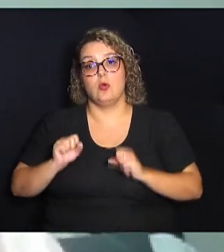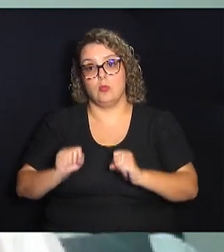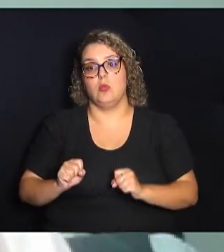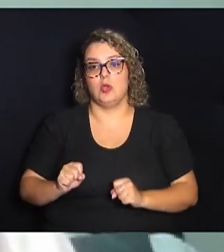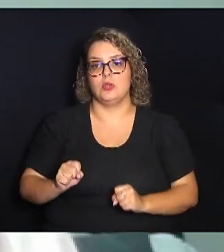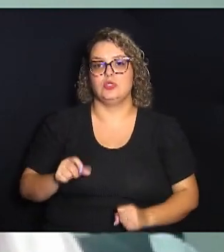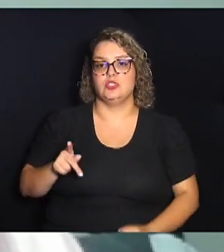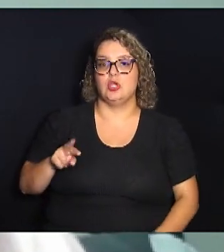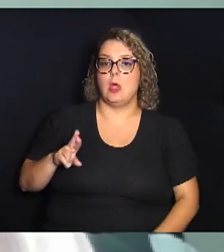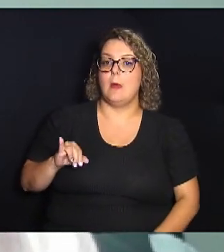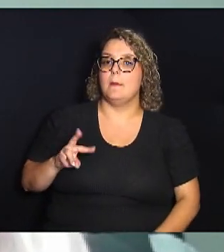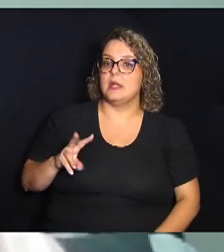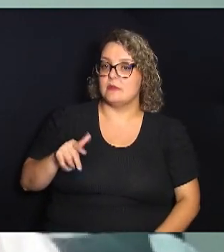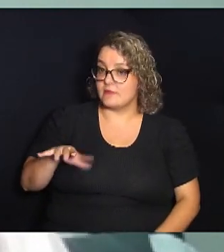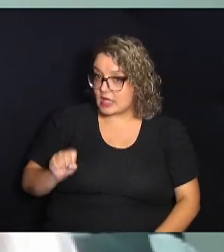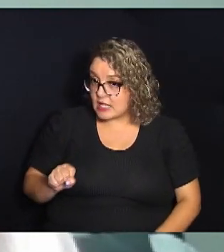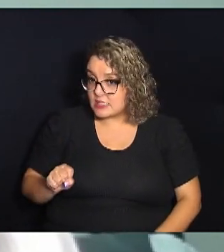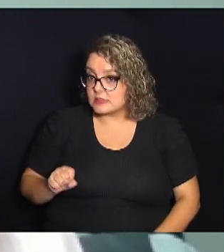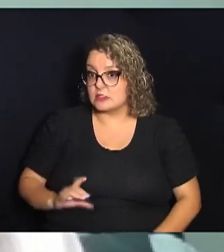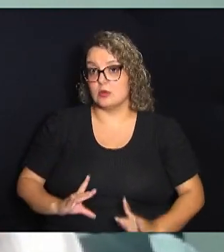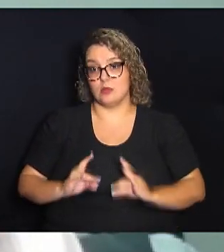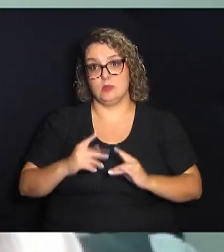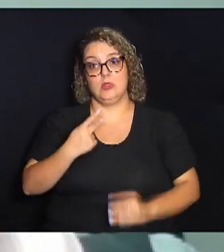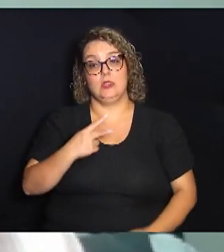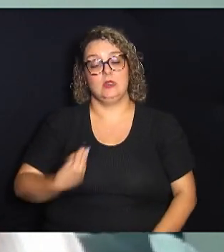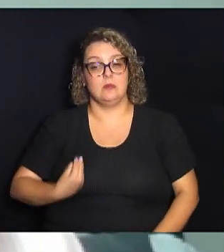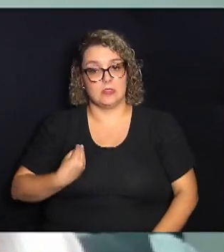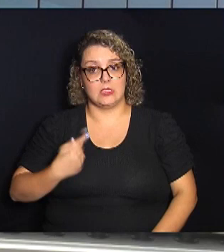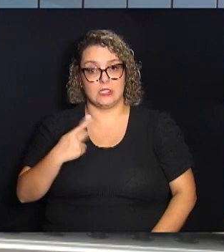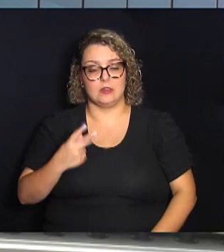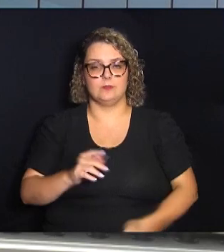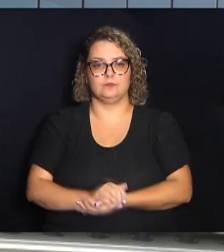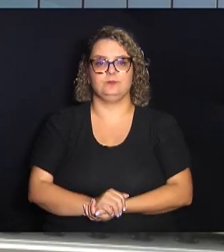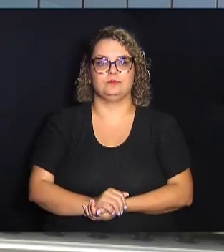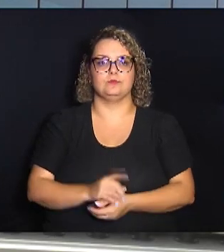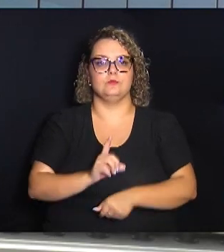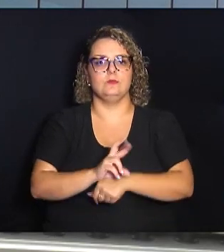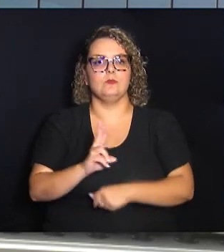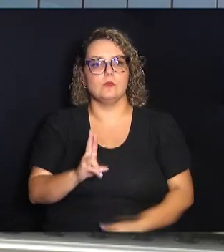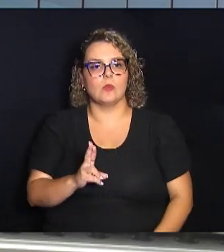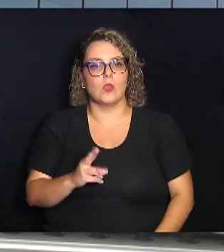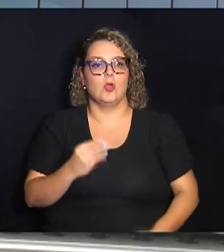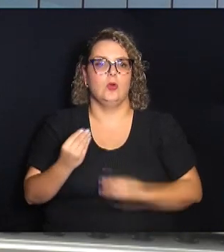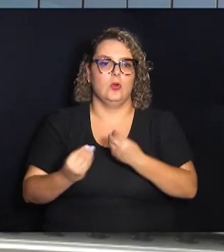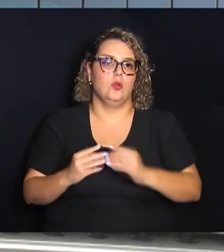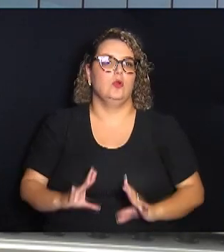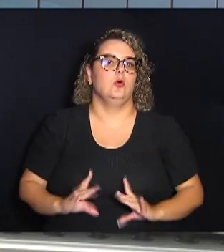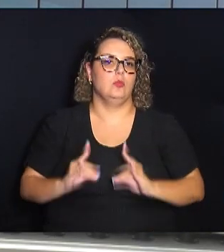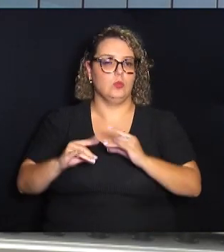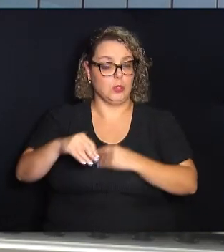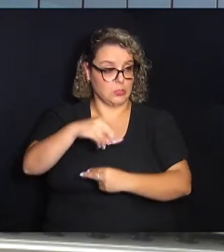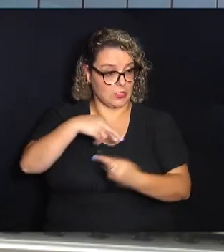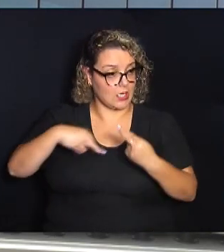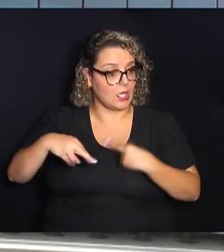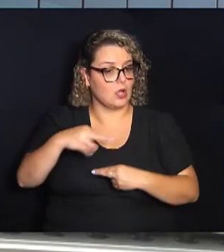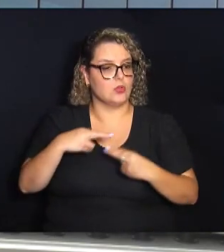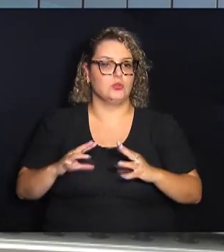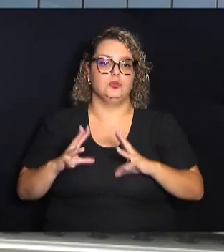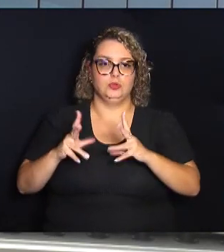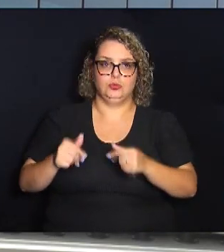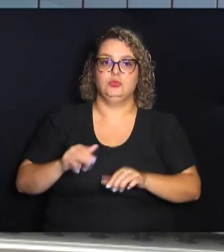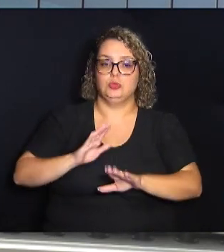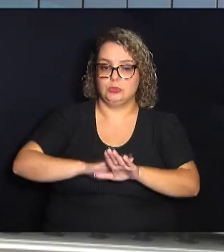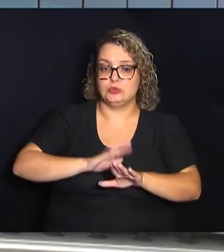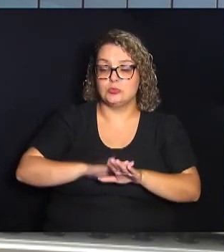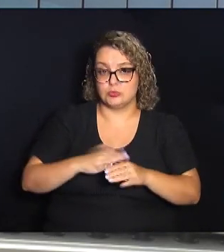privações hormonais também durante a vida delas. Doutor, para a gente ver como que os hormônios estão relacionados aí com todas as funções,